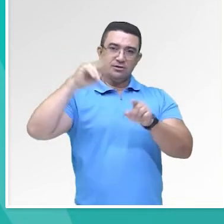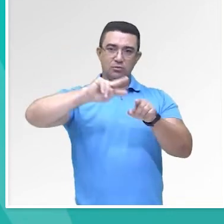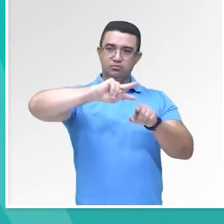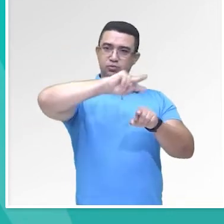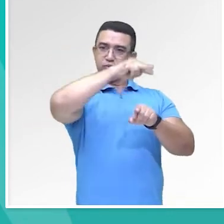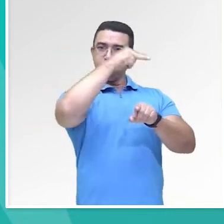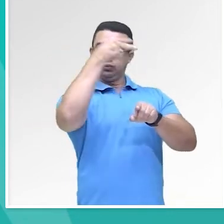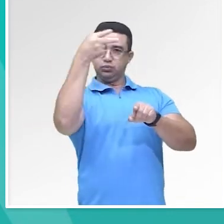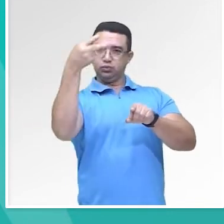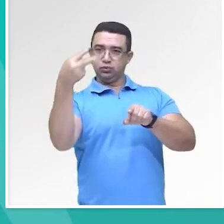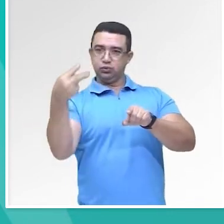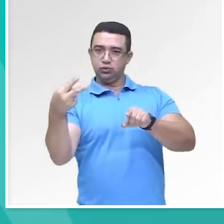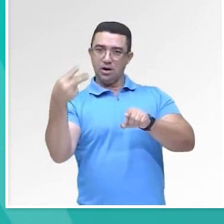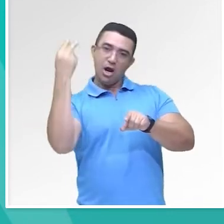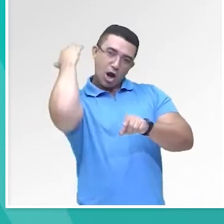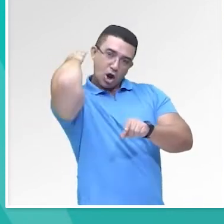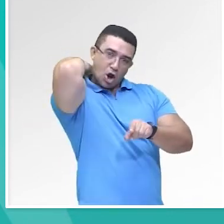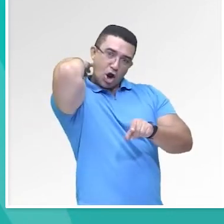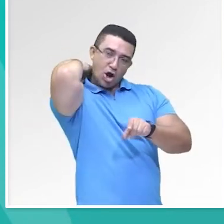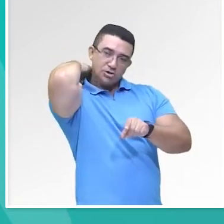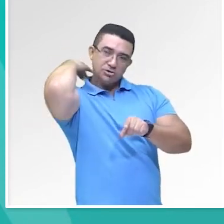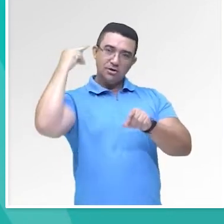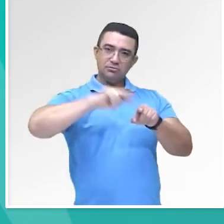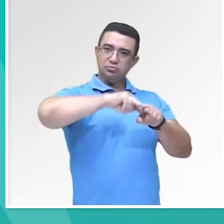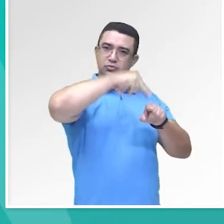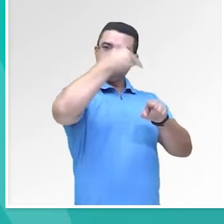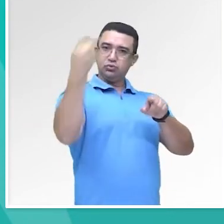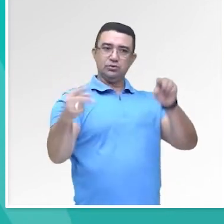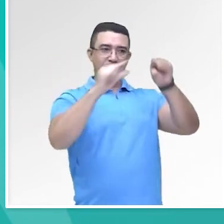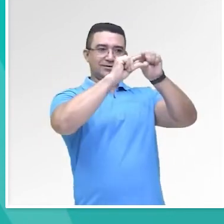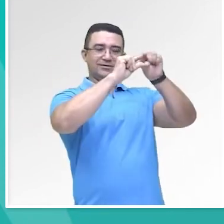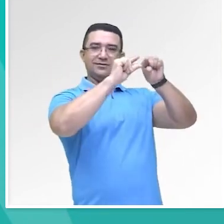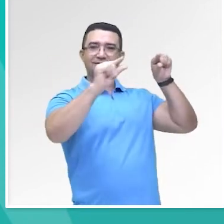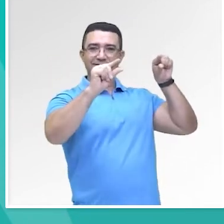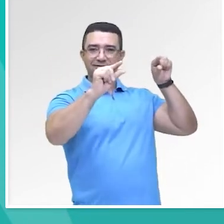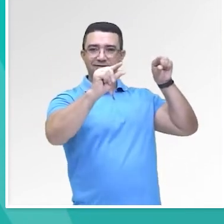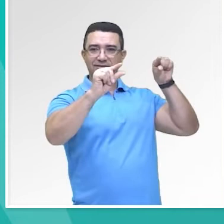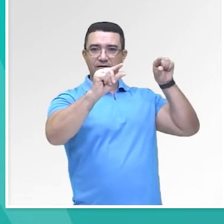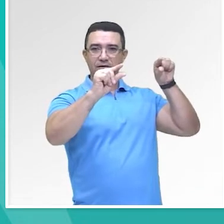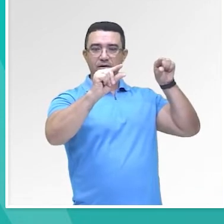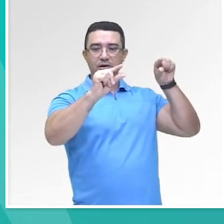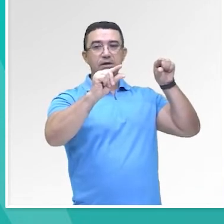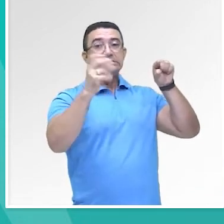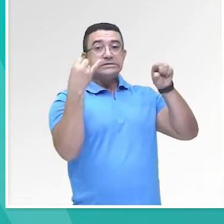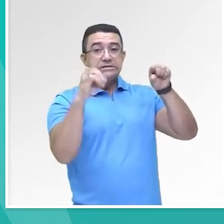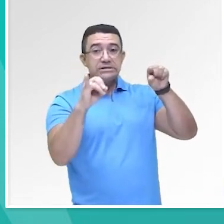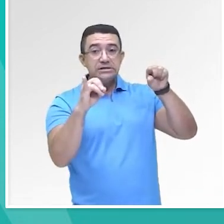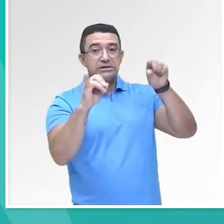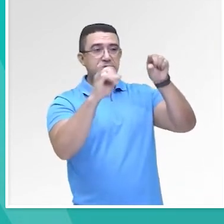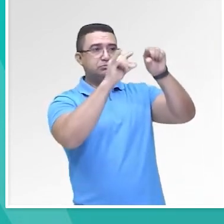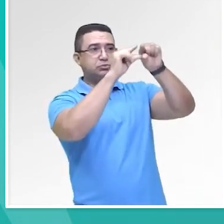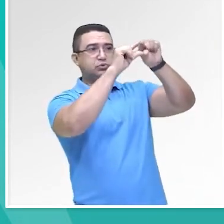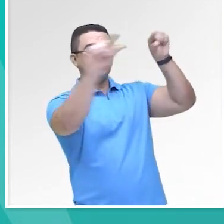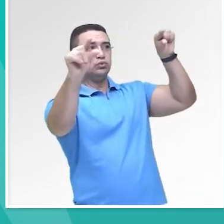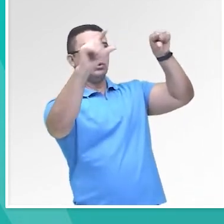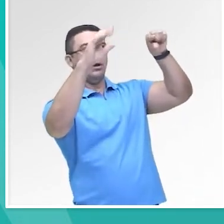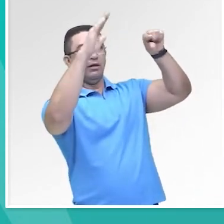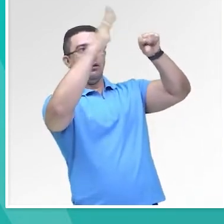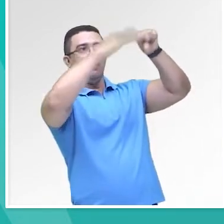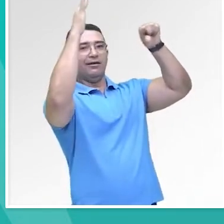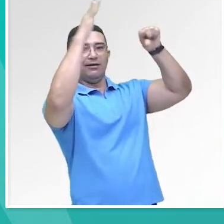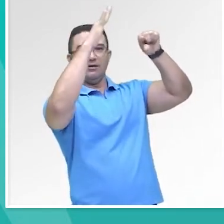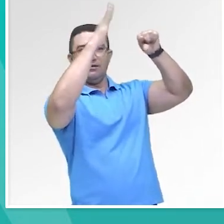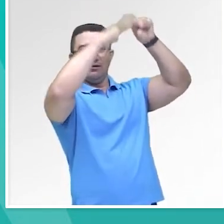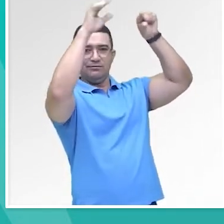ele é feito dessa forma porque ele aumenta a impulsão. Testa aí, se você for correr e tentar pular de frente, a